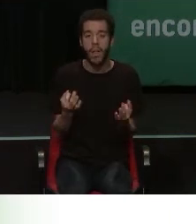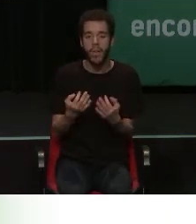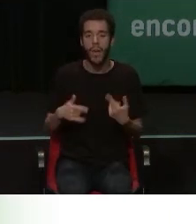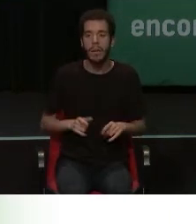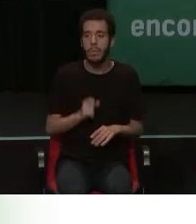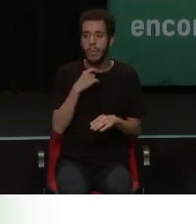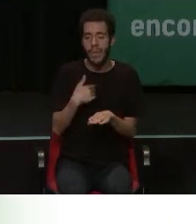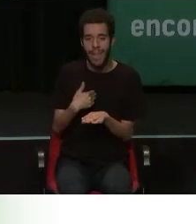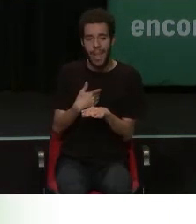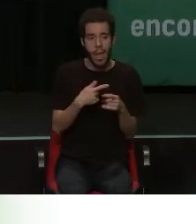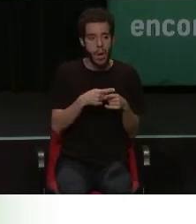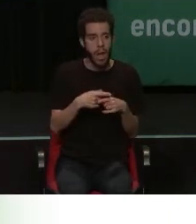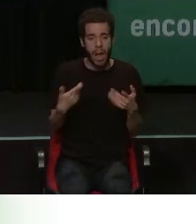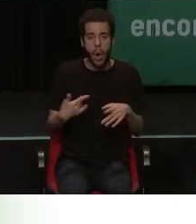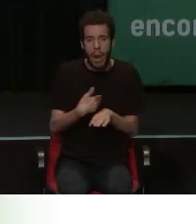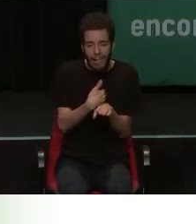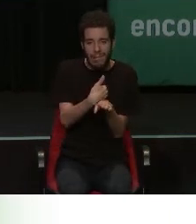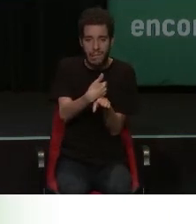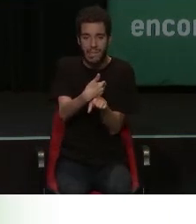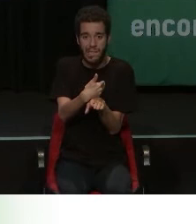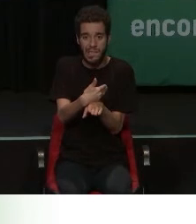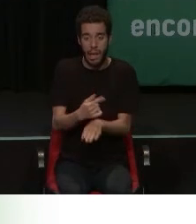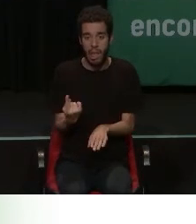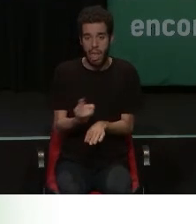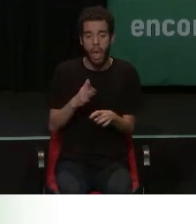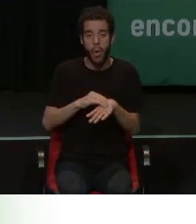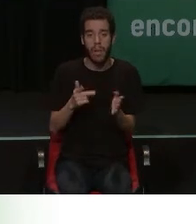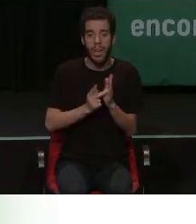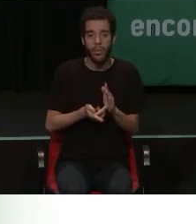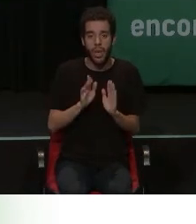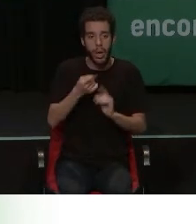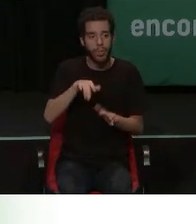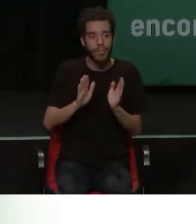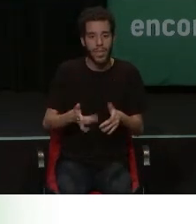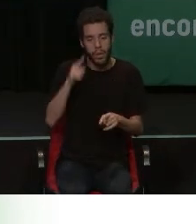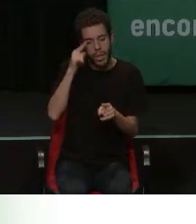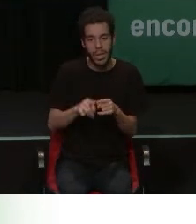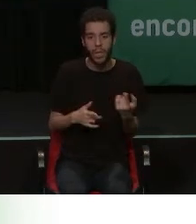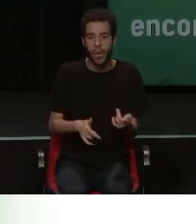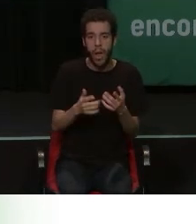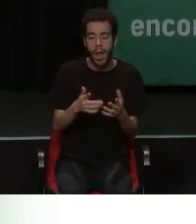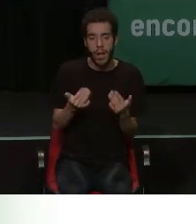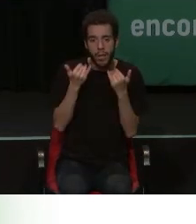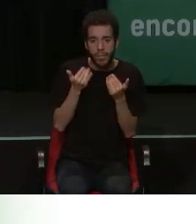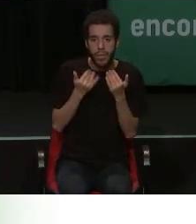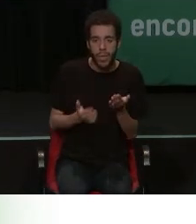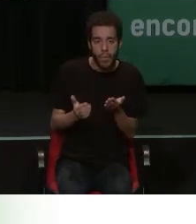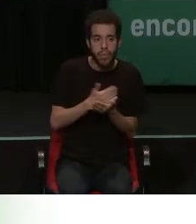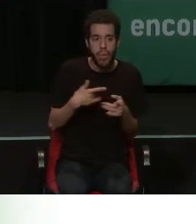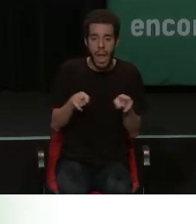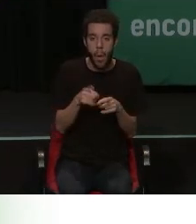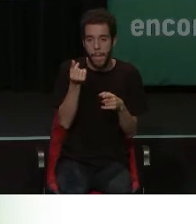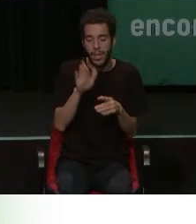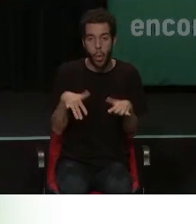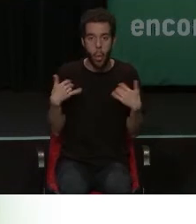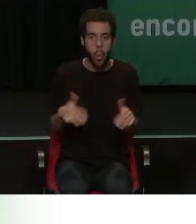atrasados a chegar ao mercado, uma vez que a tecnologia necessária para extrair o output é sempre extremamente cara, caríssima,